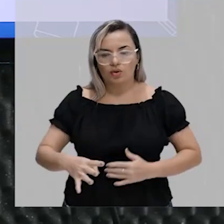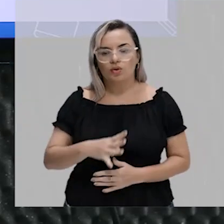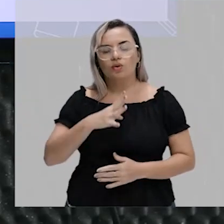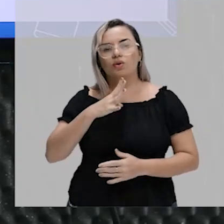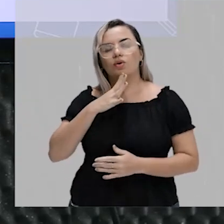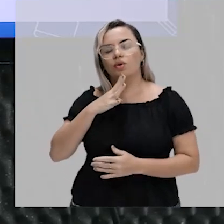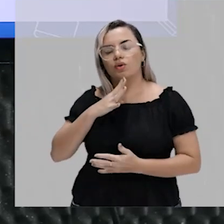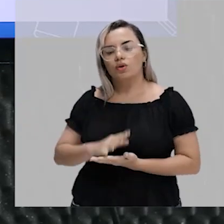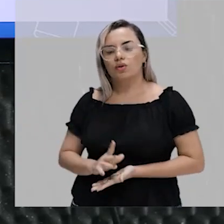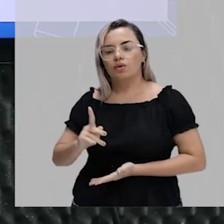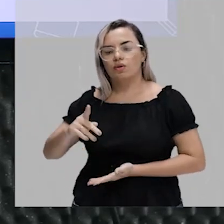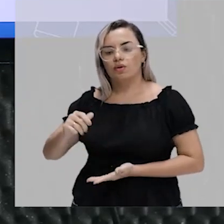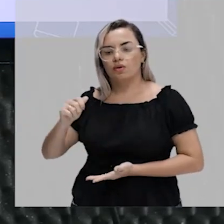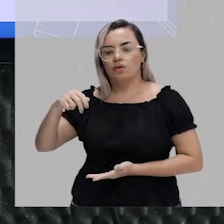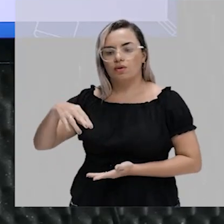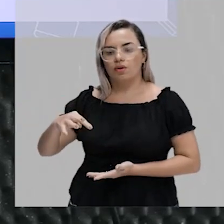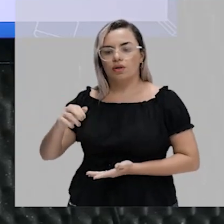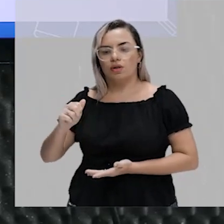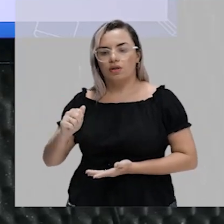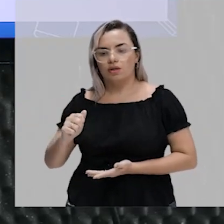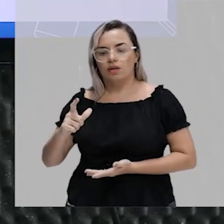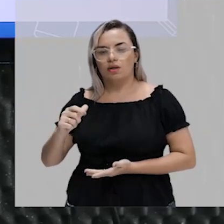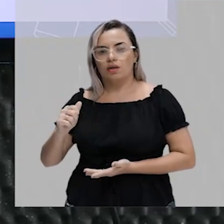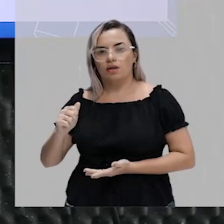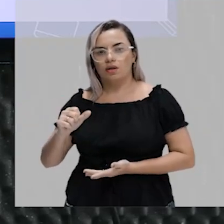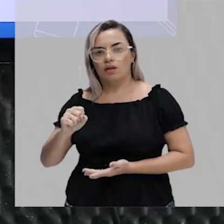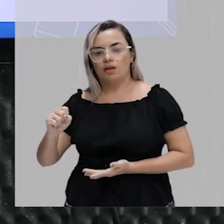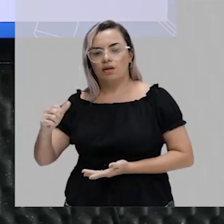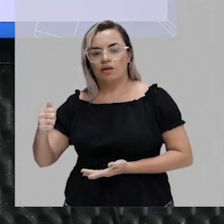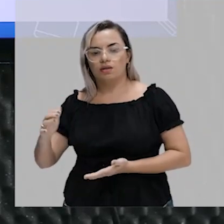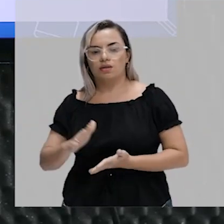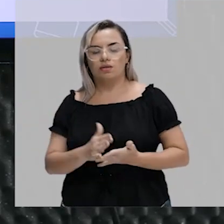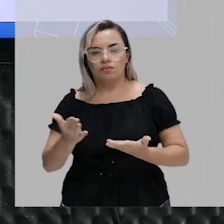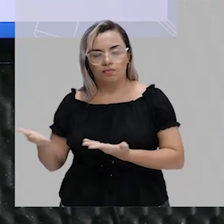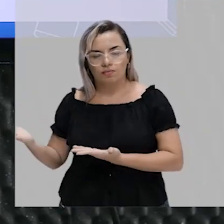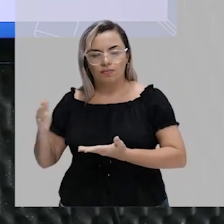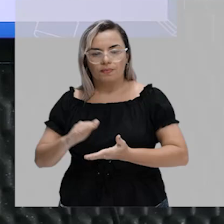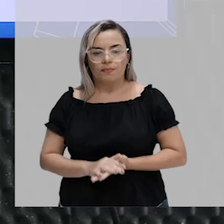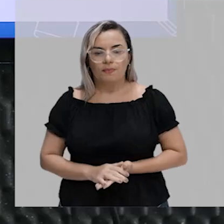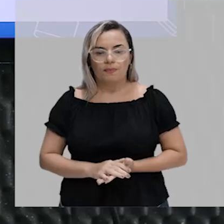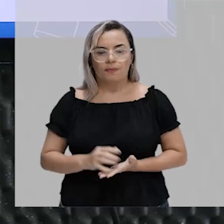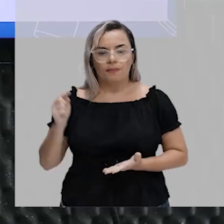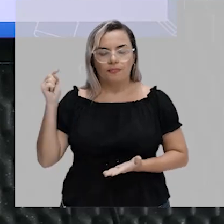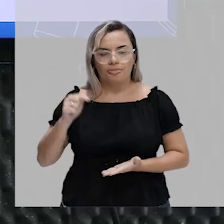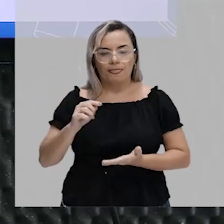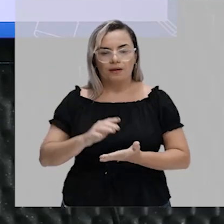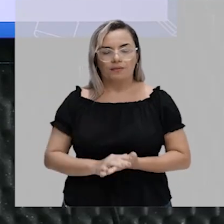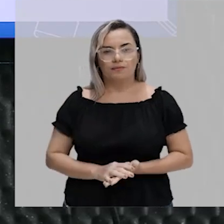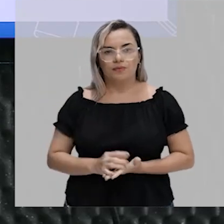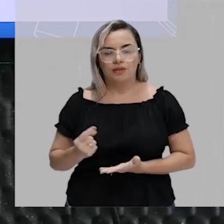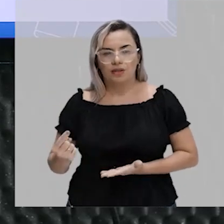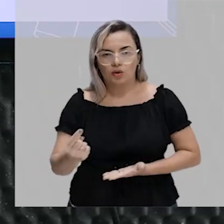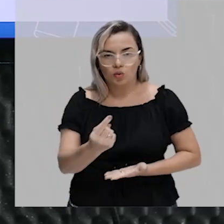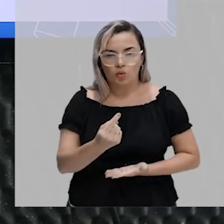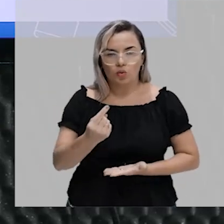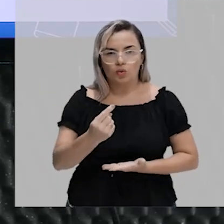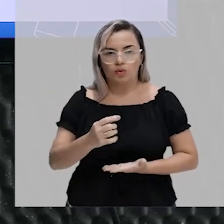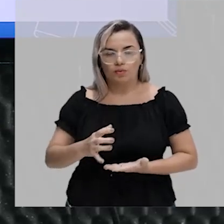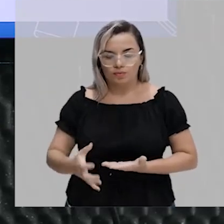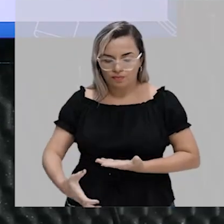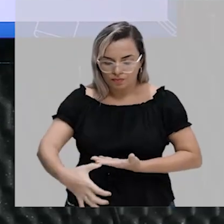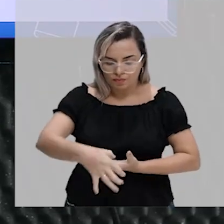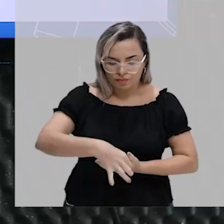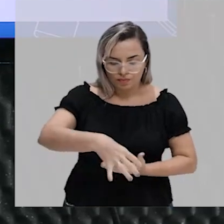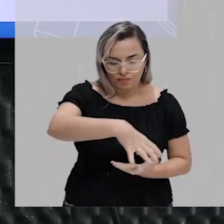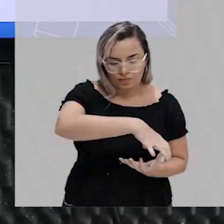teoria que foi proposta a respeito da deriva continental. A Pangeia, que é aquele único continente que